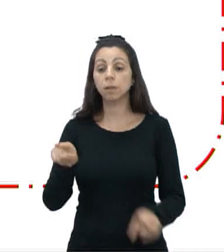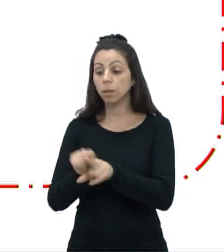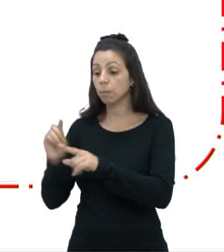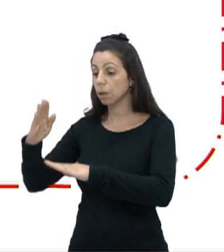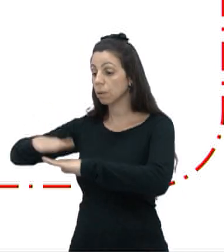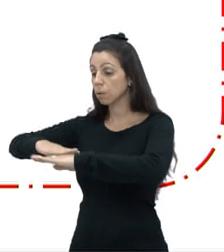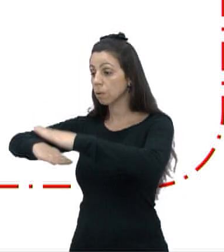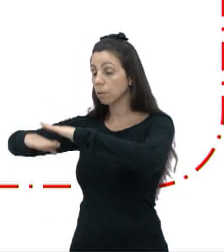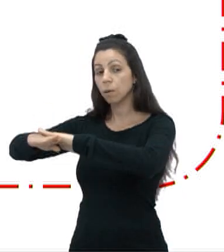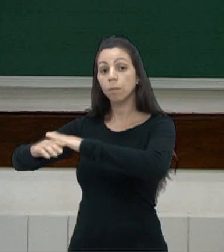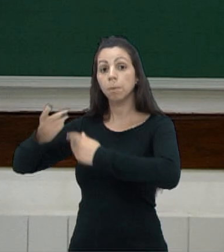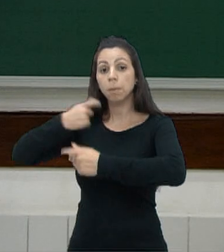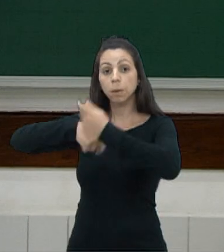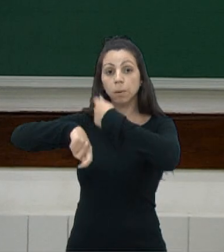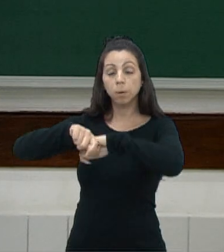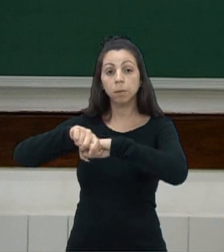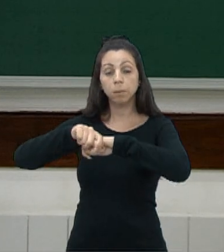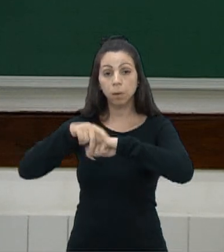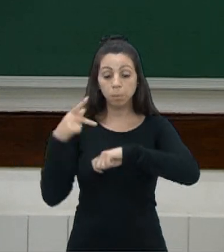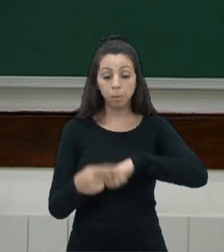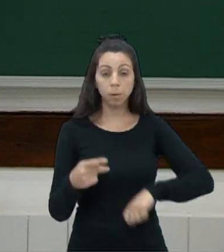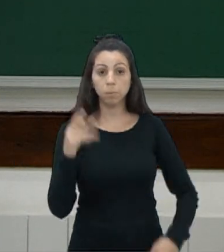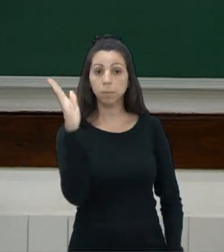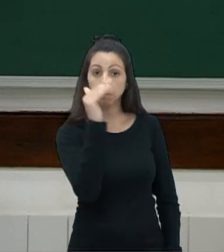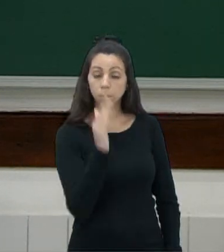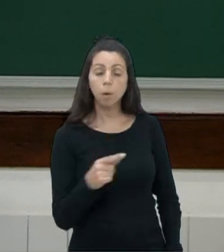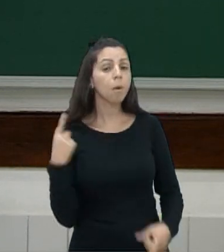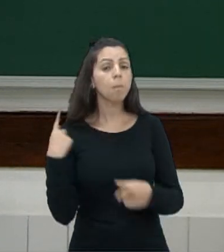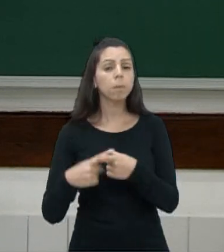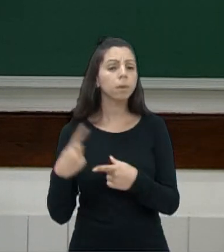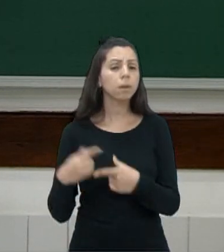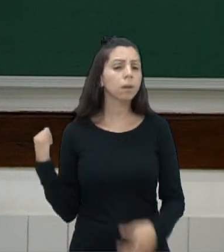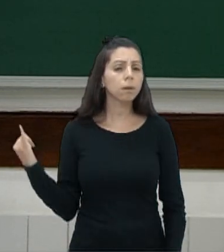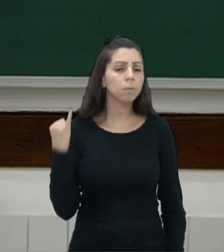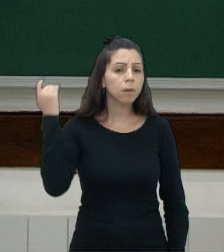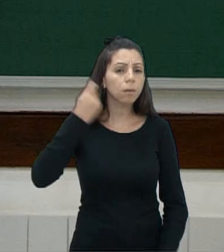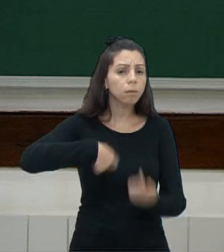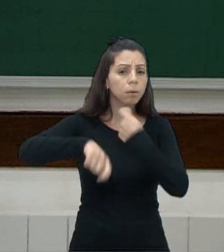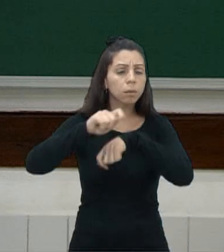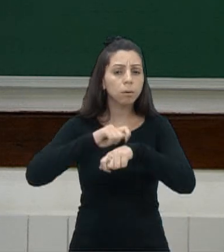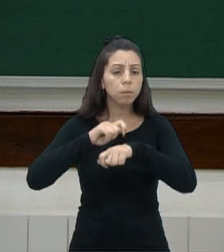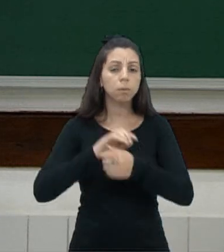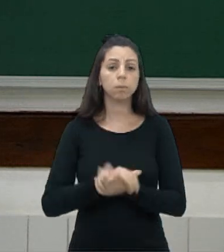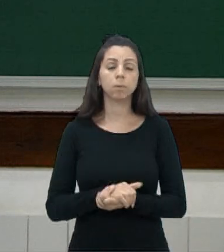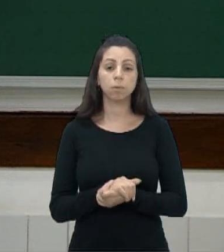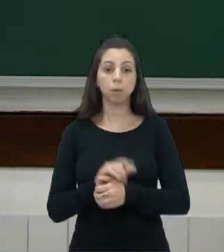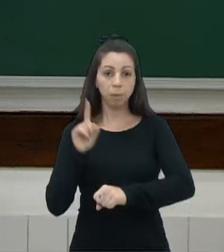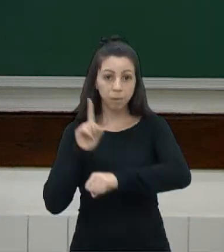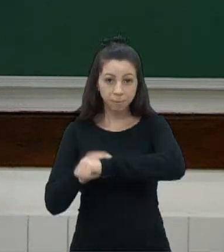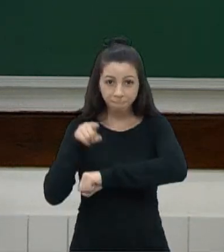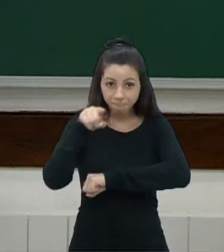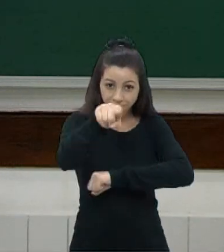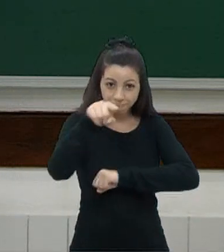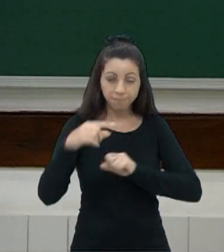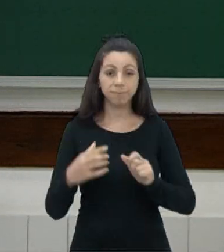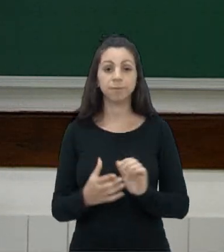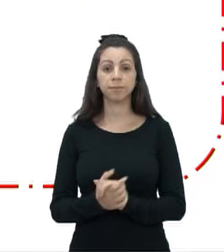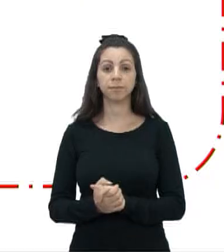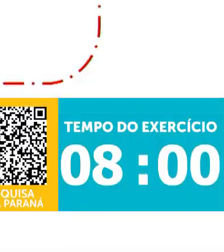economia brasileira. Fale rapidamente sobre por que elas são importantes para a economia do Brasil. O reloginho está na tela, vai lá.